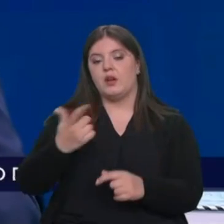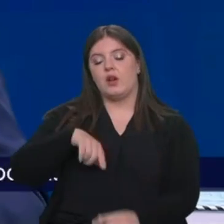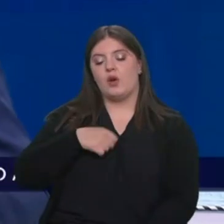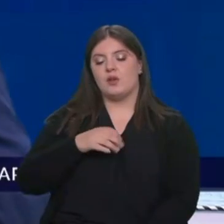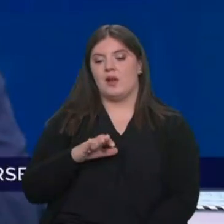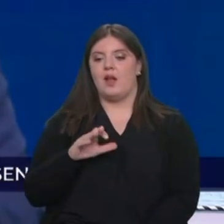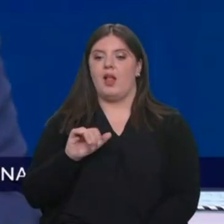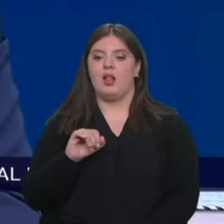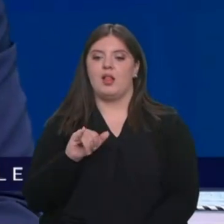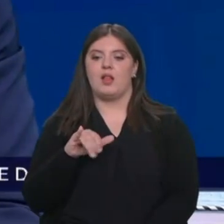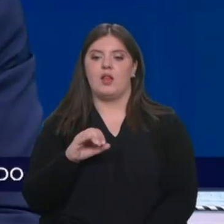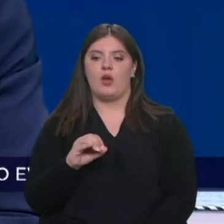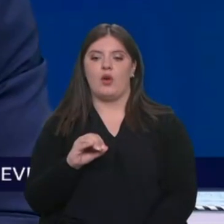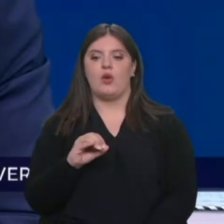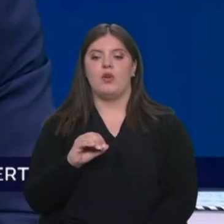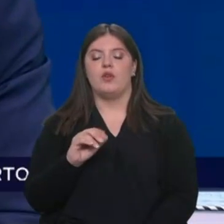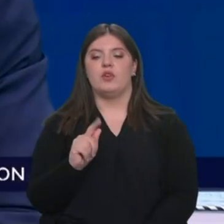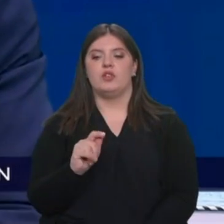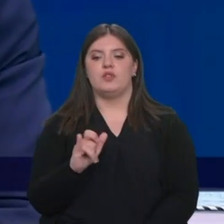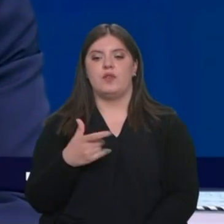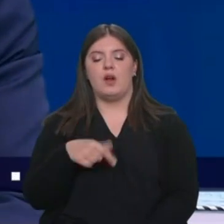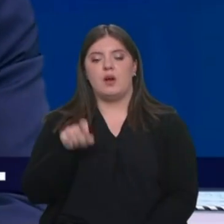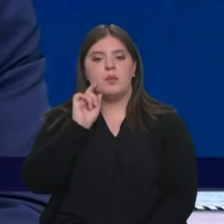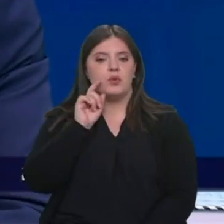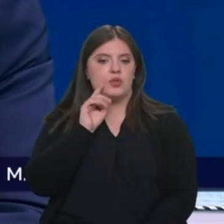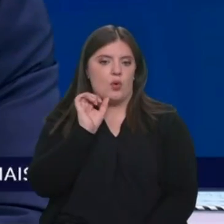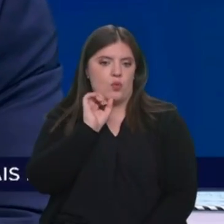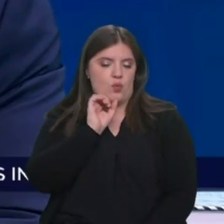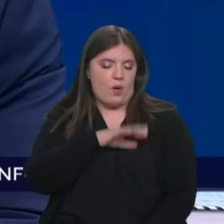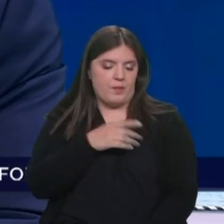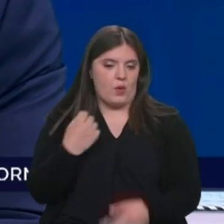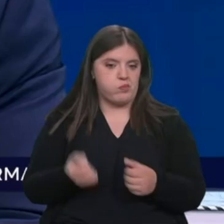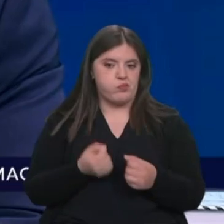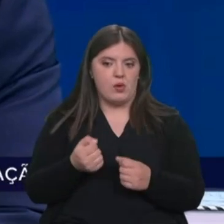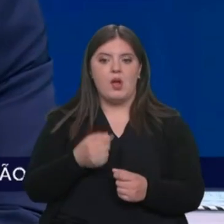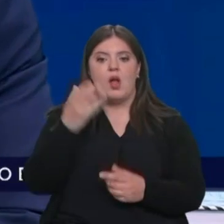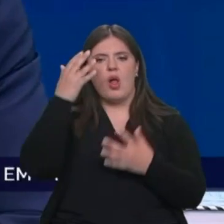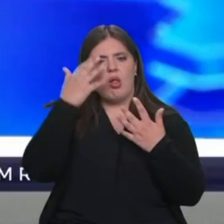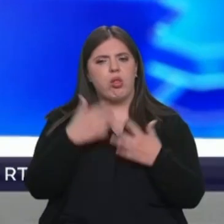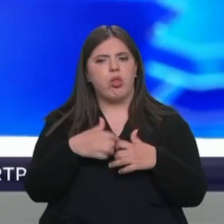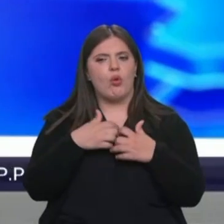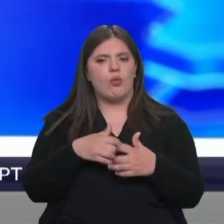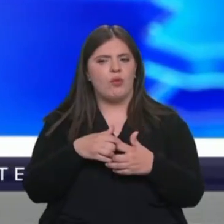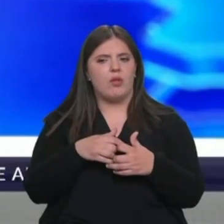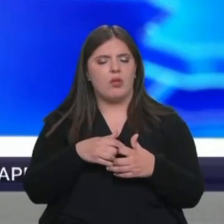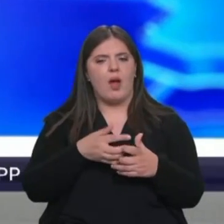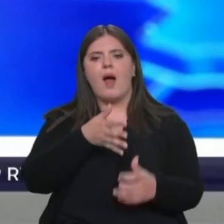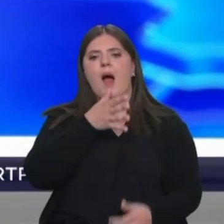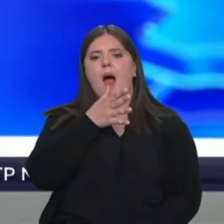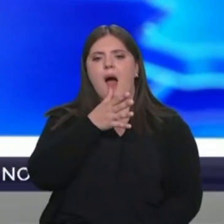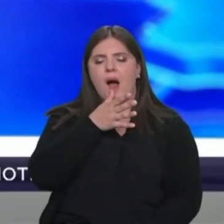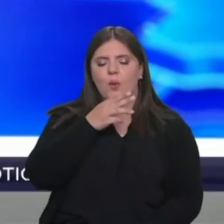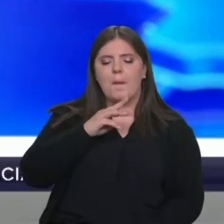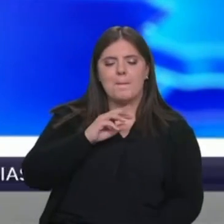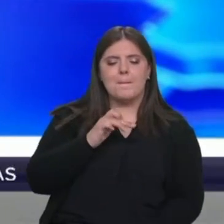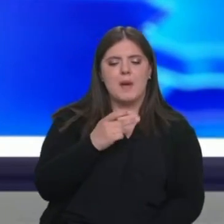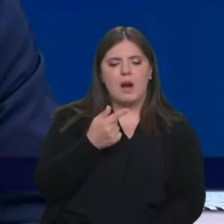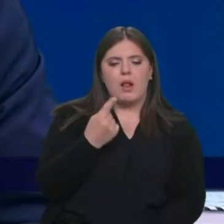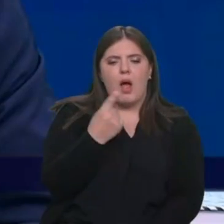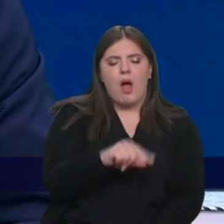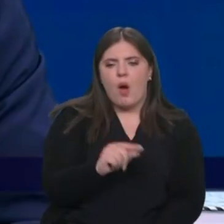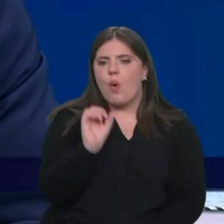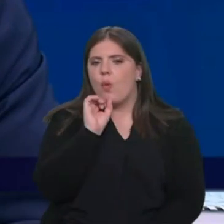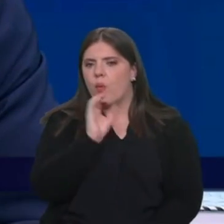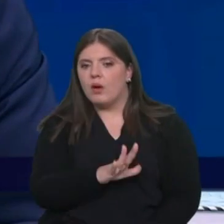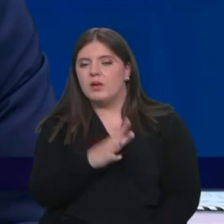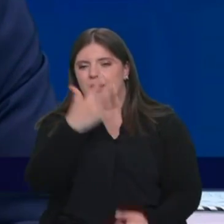conseguiu combater. É um estudo particularmente interessante. E agora, a eterna dúvida sobre a água em Marte. Lá vamos nós outra vez para Marte e para